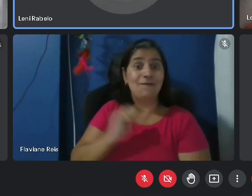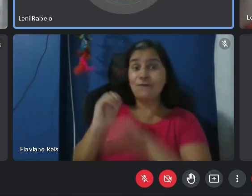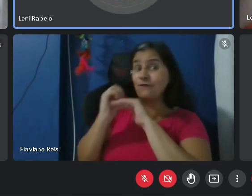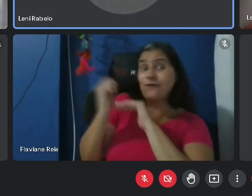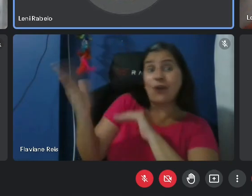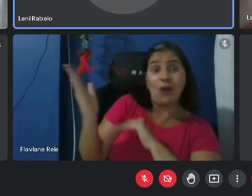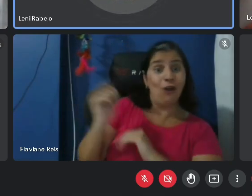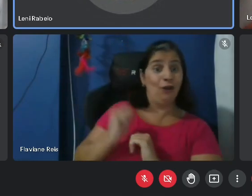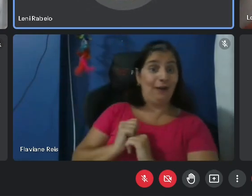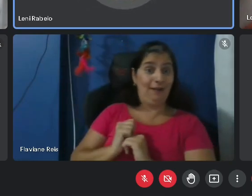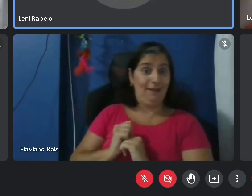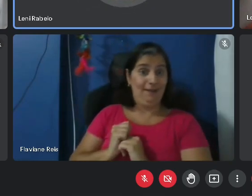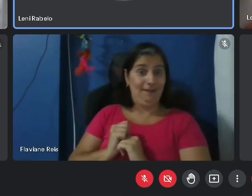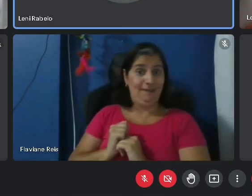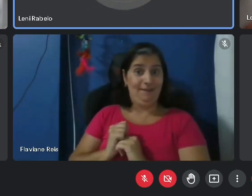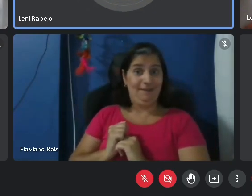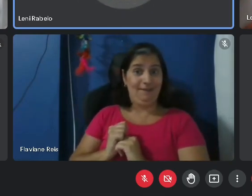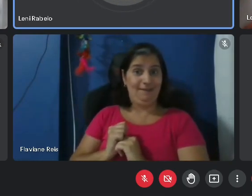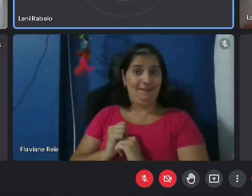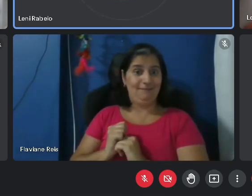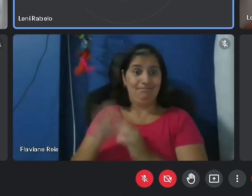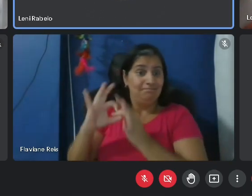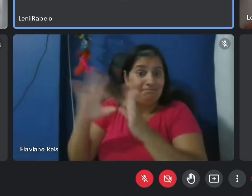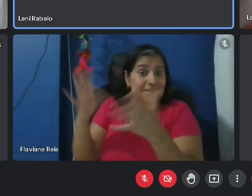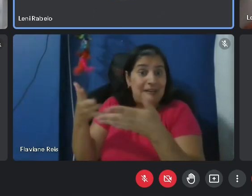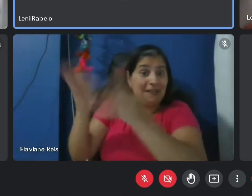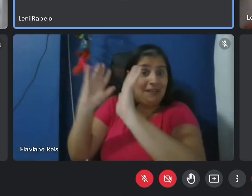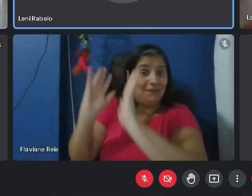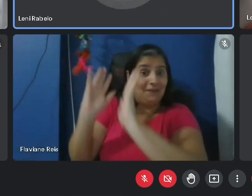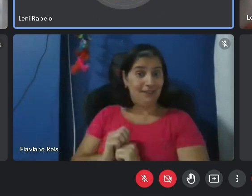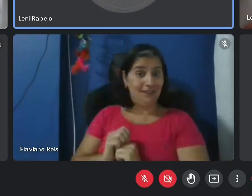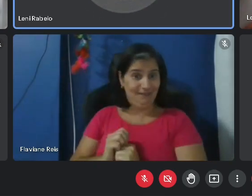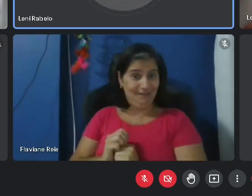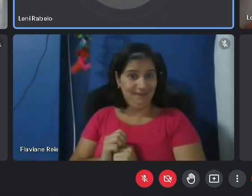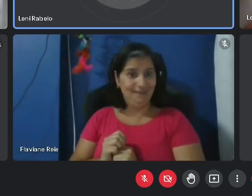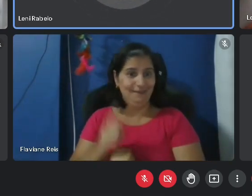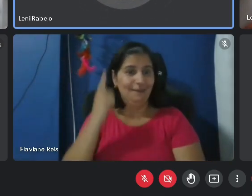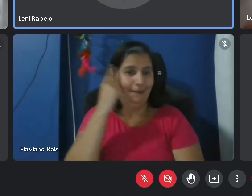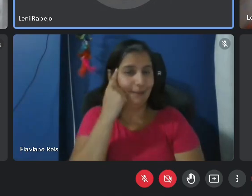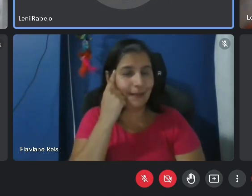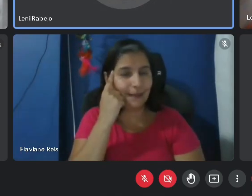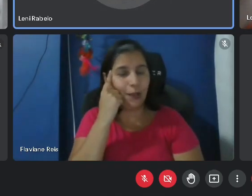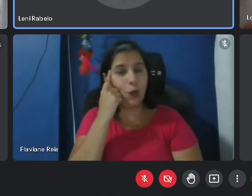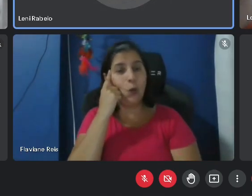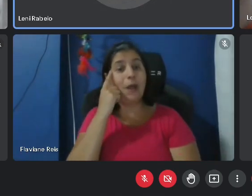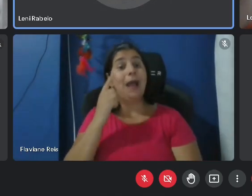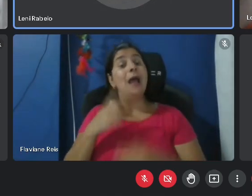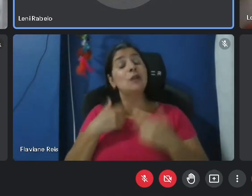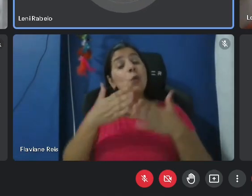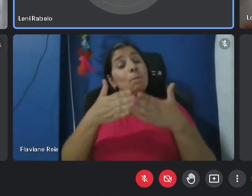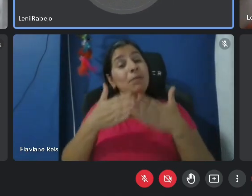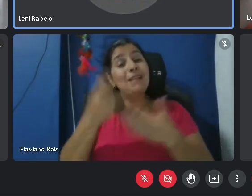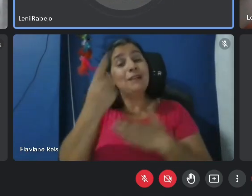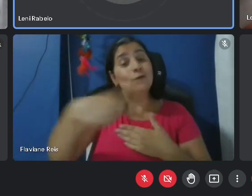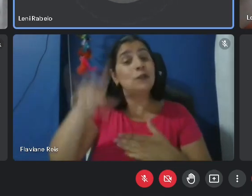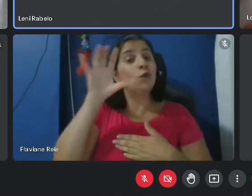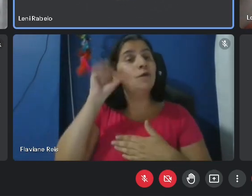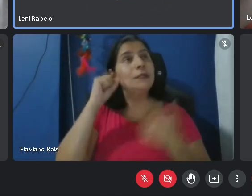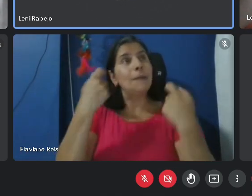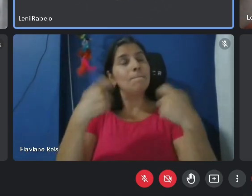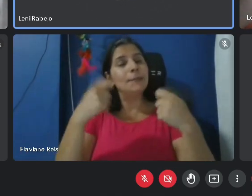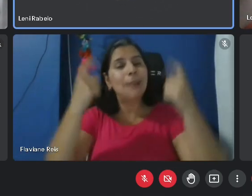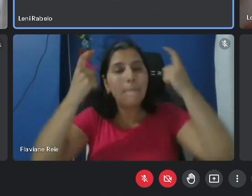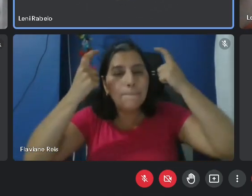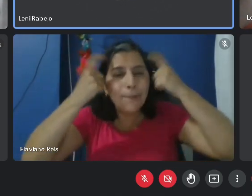É igual inglês fora. É igual o ouvinte aprende inglês, isso é um curso à parte.